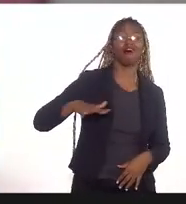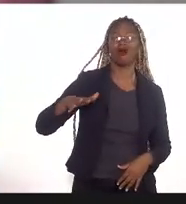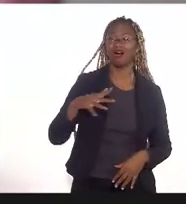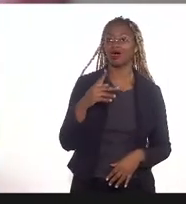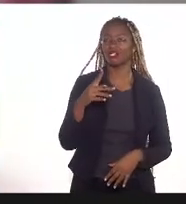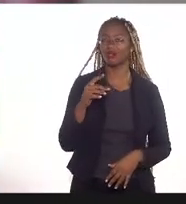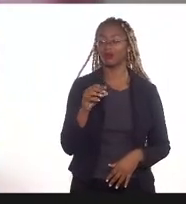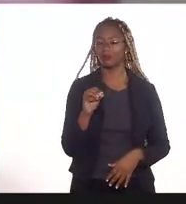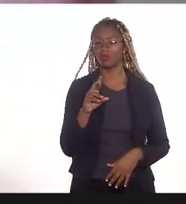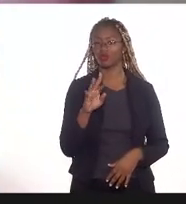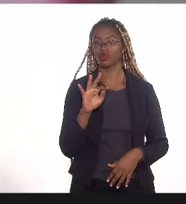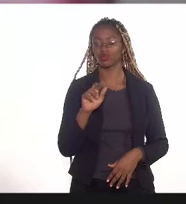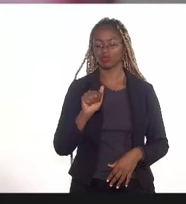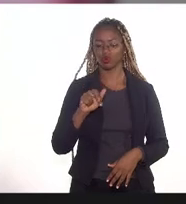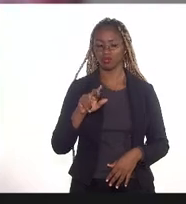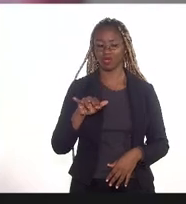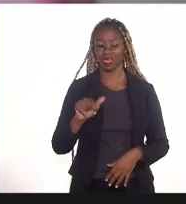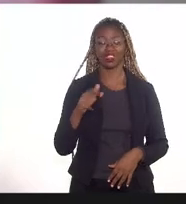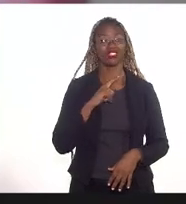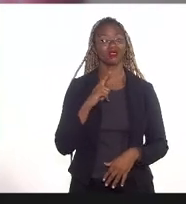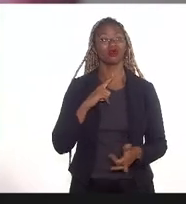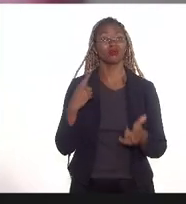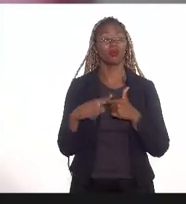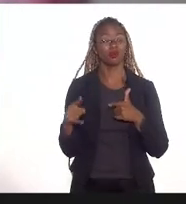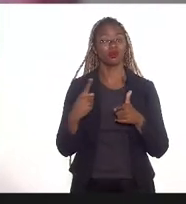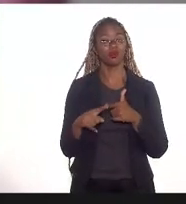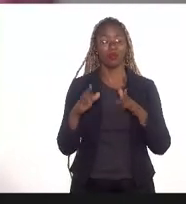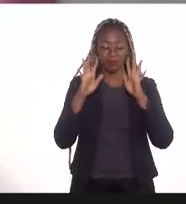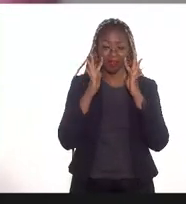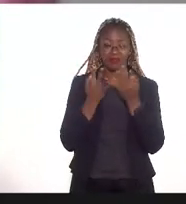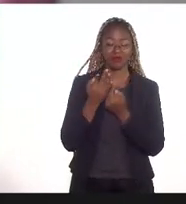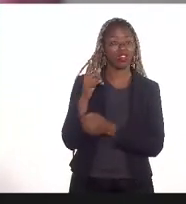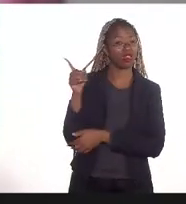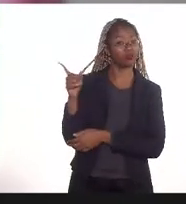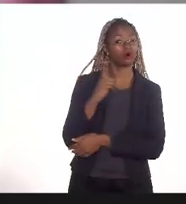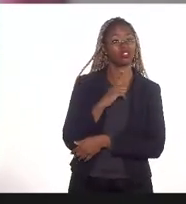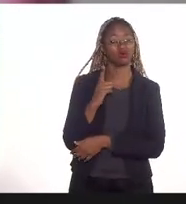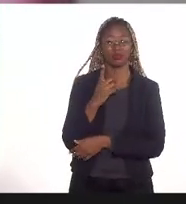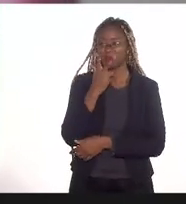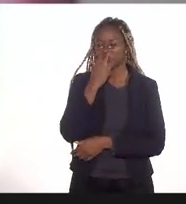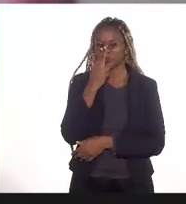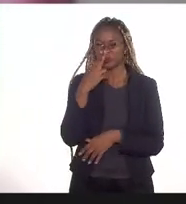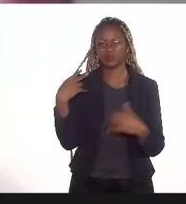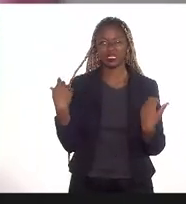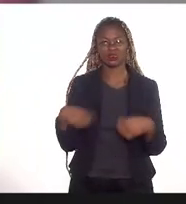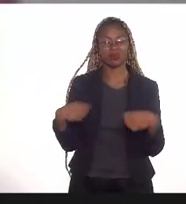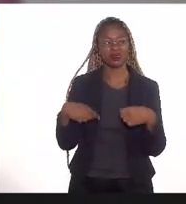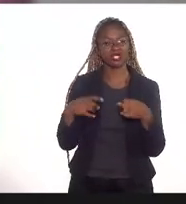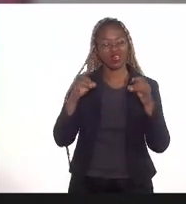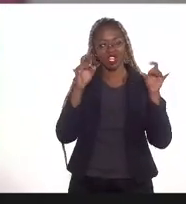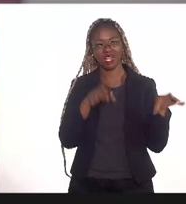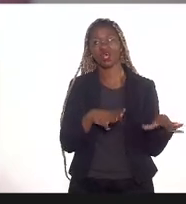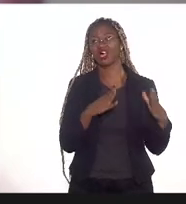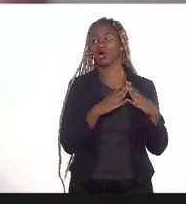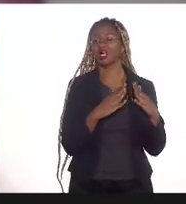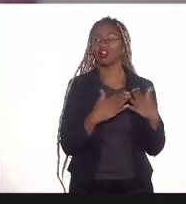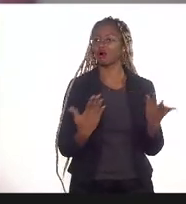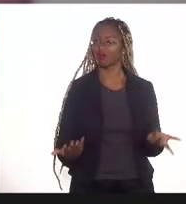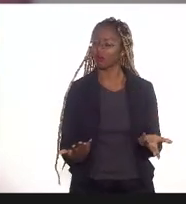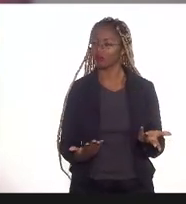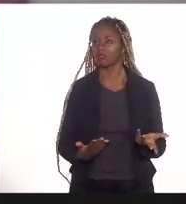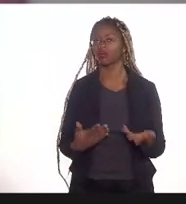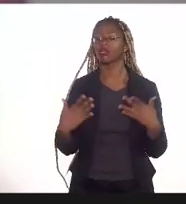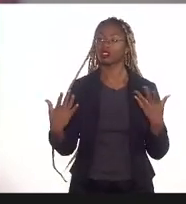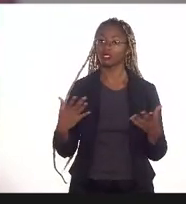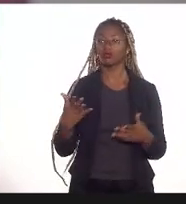mundo, né? E houve grandes problemas com famílias que foram ali desalojadas das suas áreas de produção. Eu queria saber